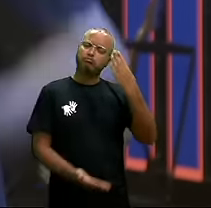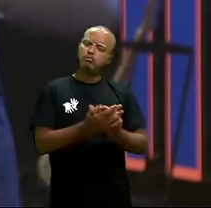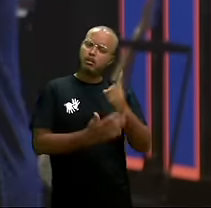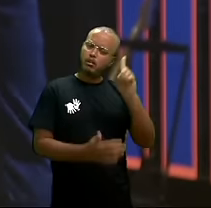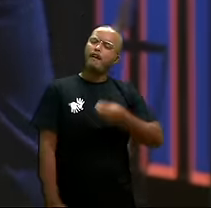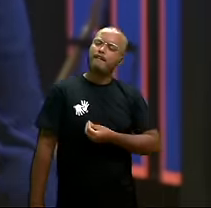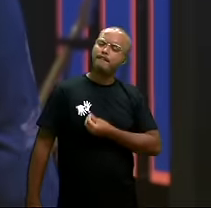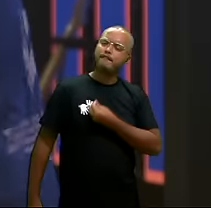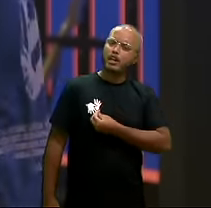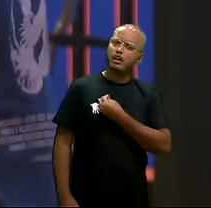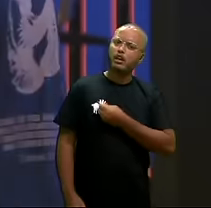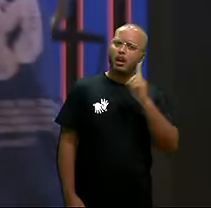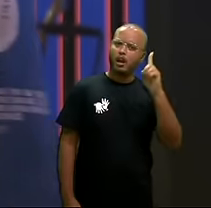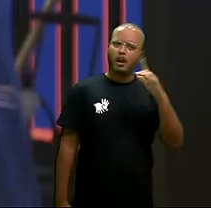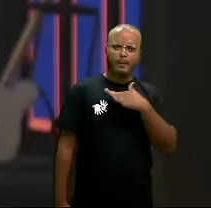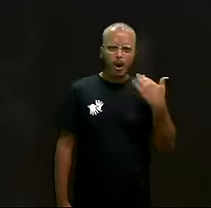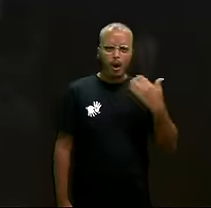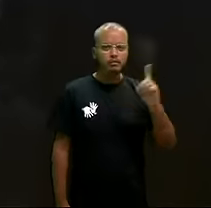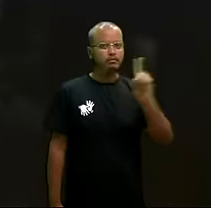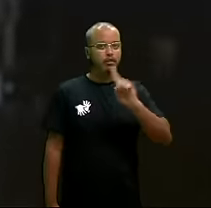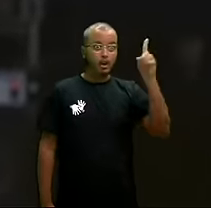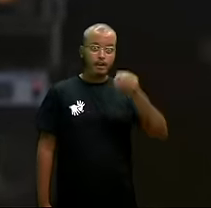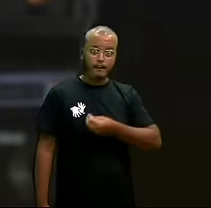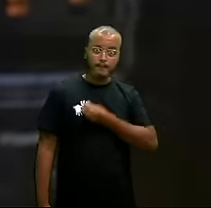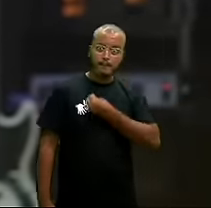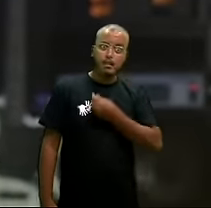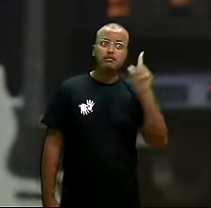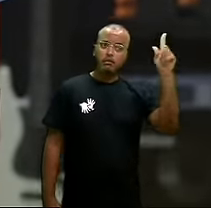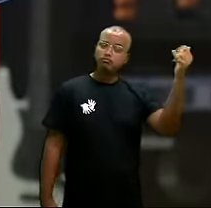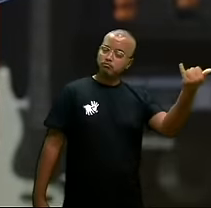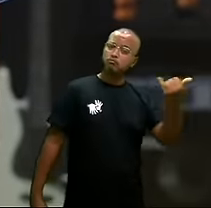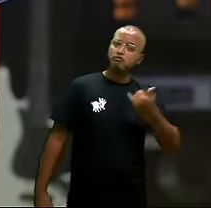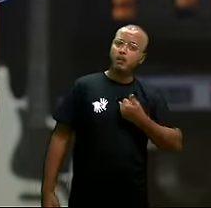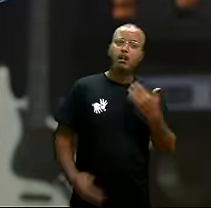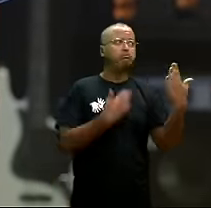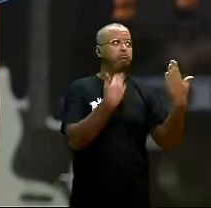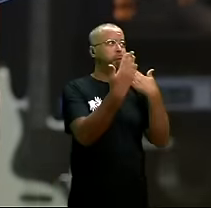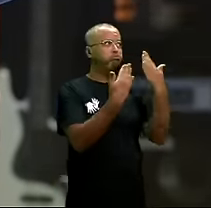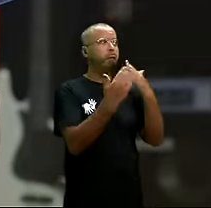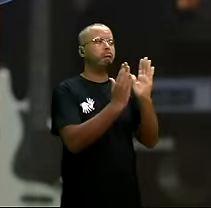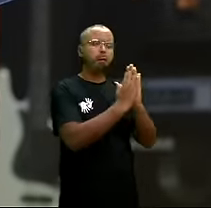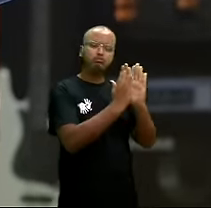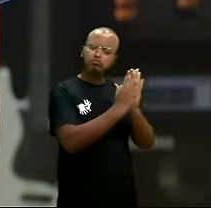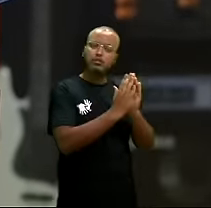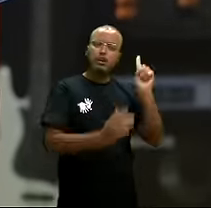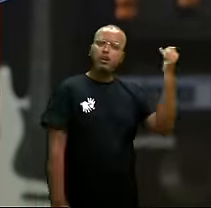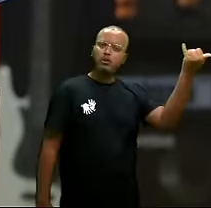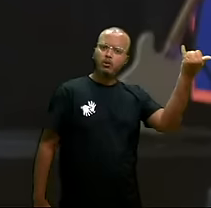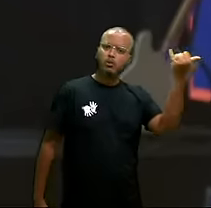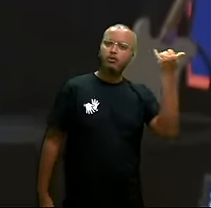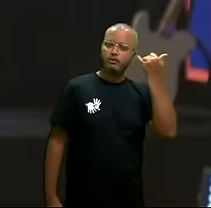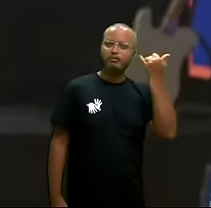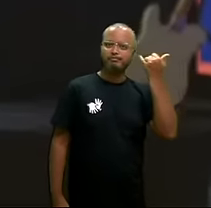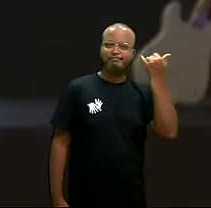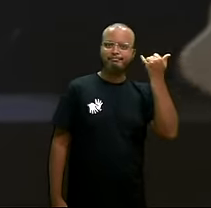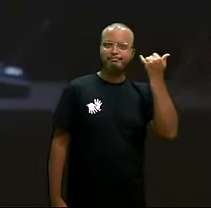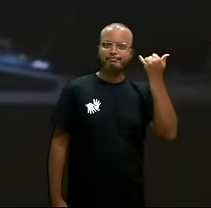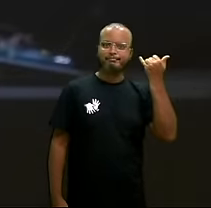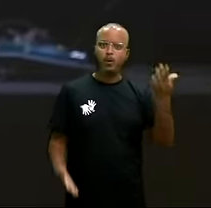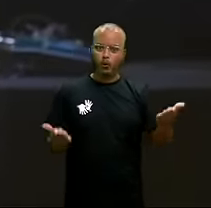vivo. Ele não está morto. Ele fala comigo hoje. Eu conversei com Ele hoje. Eu ouvi a voz dEle hoje.